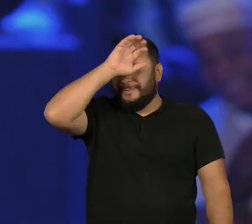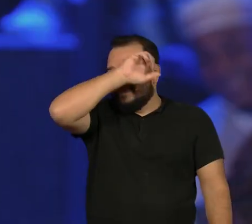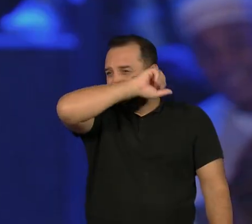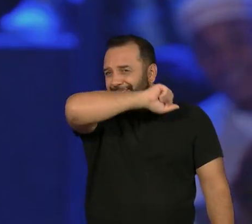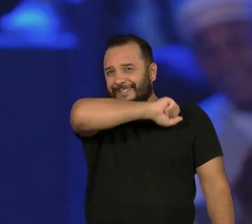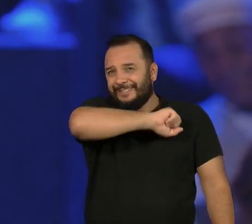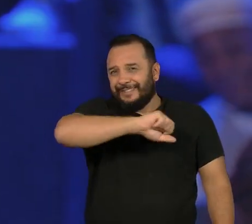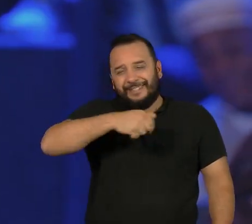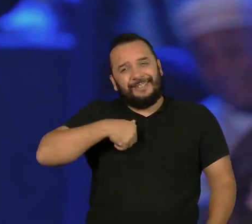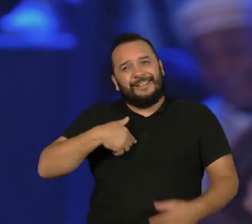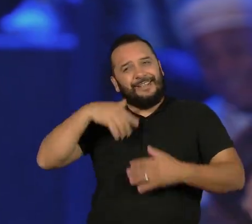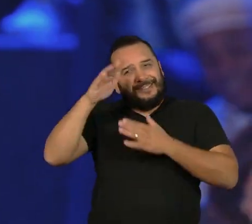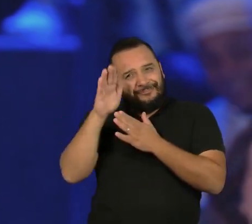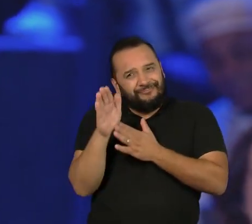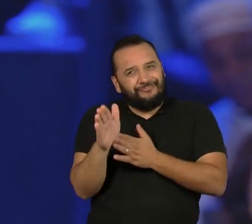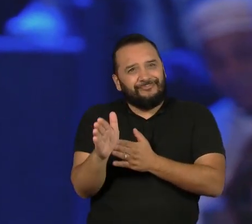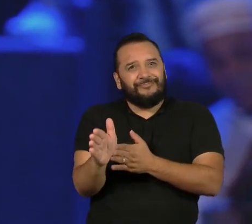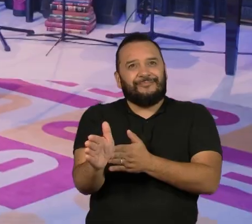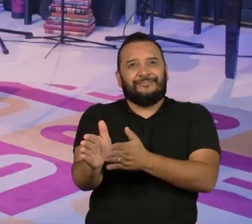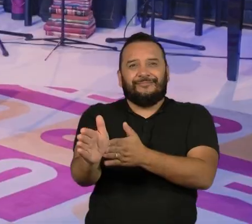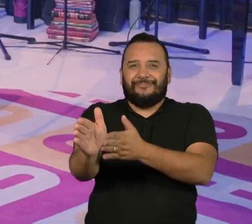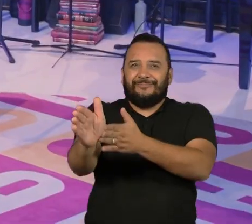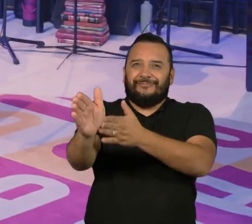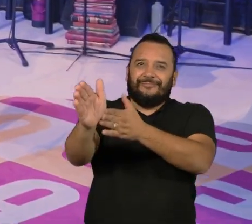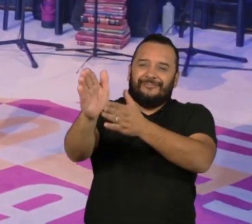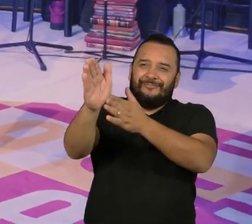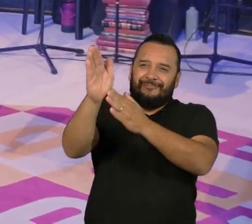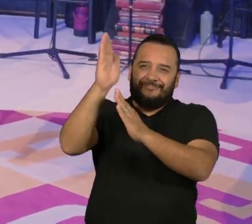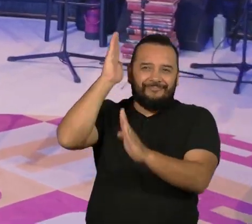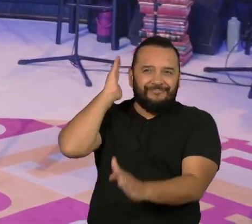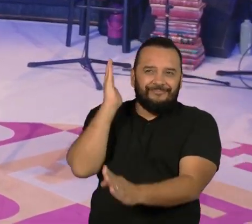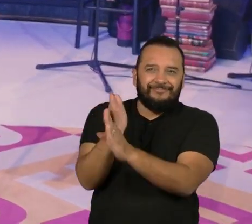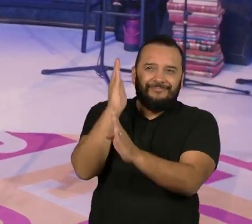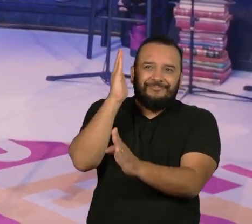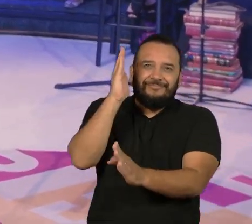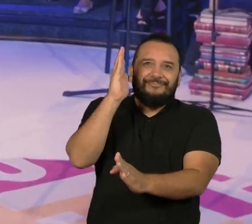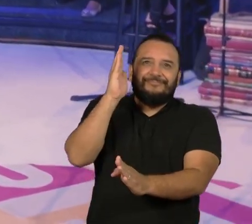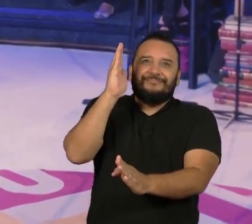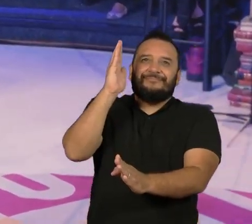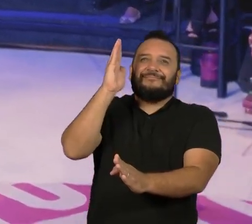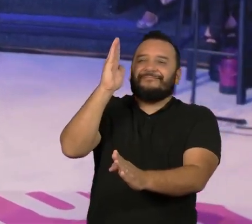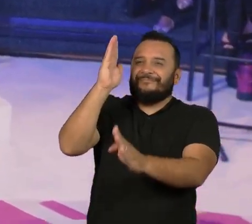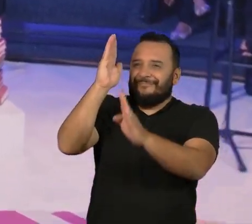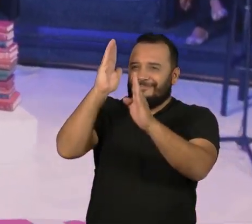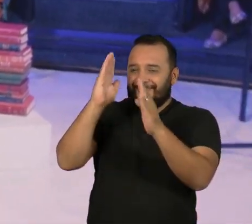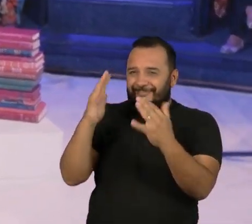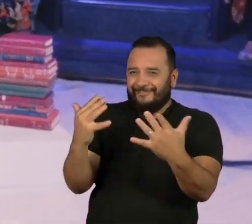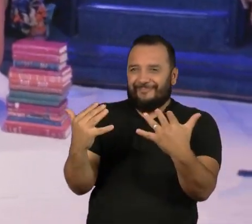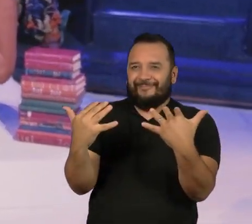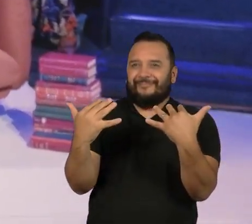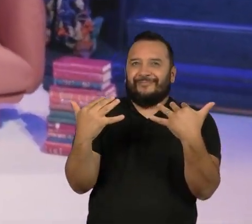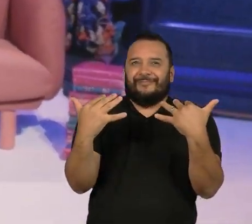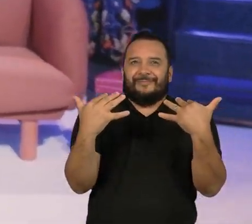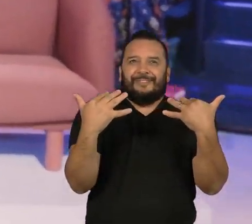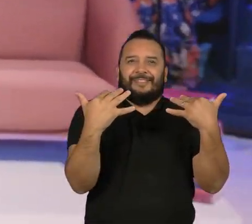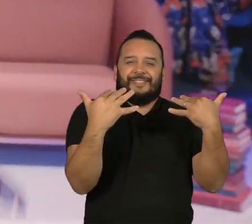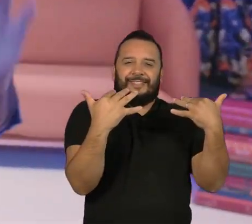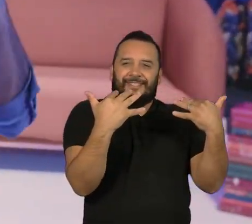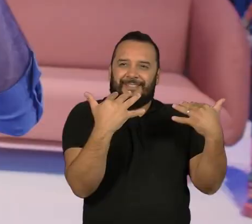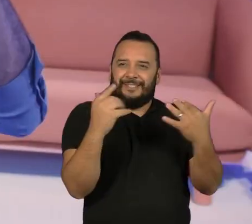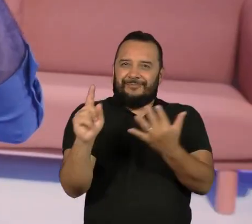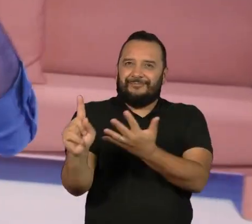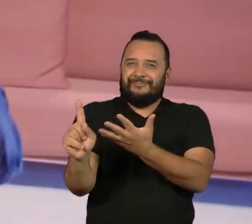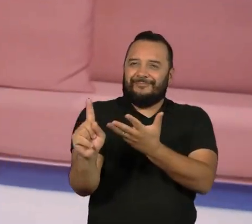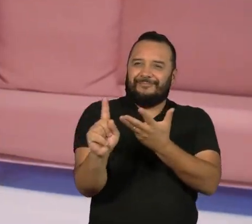na linha, descobri então que a atenção se conquista ao